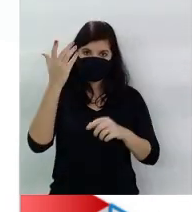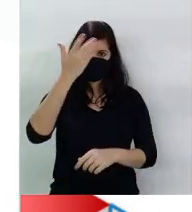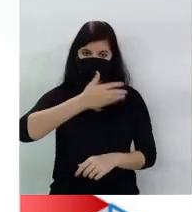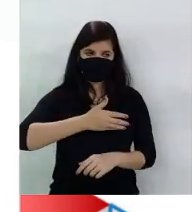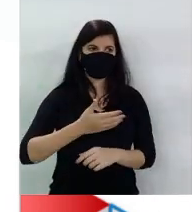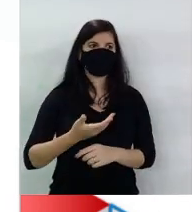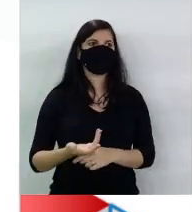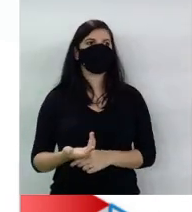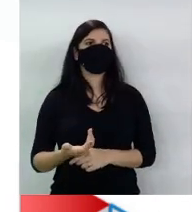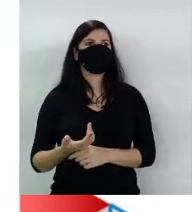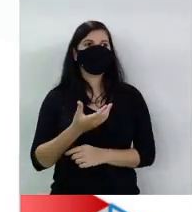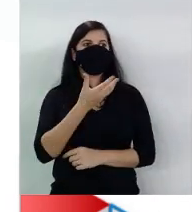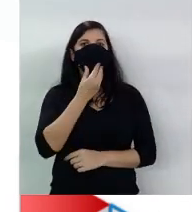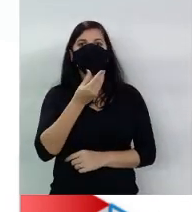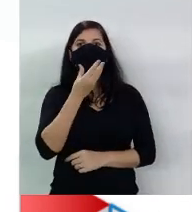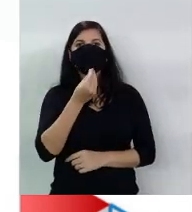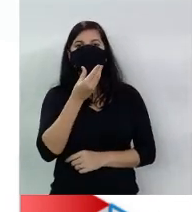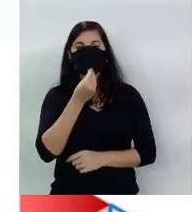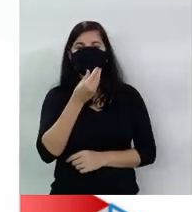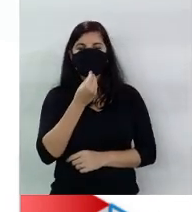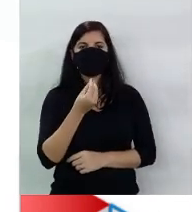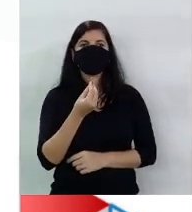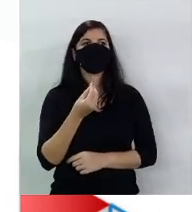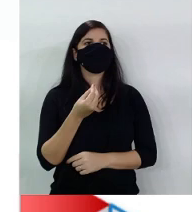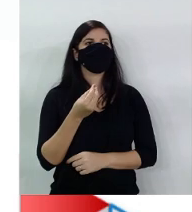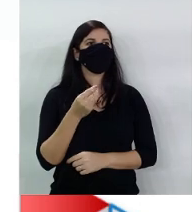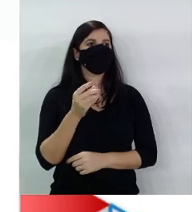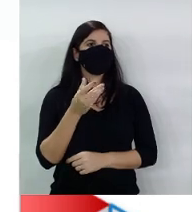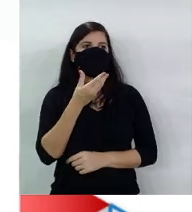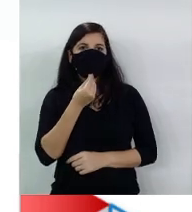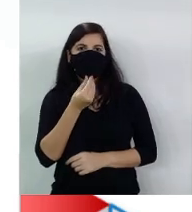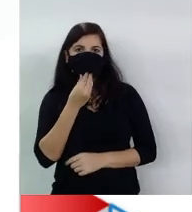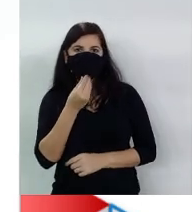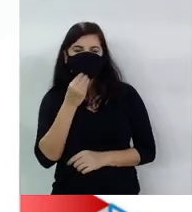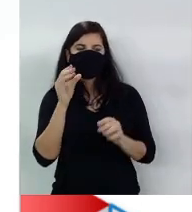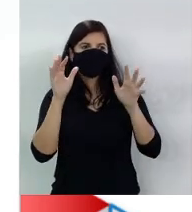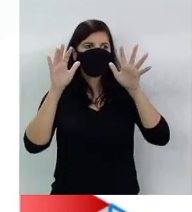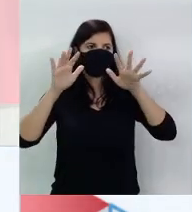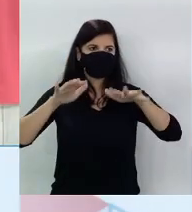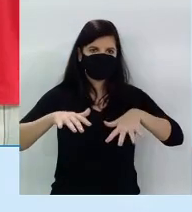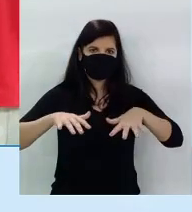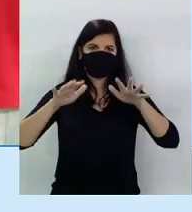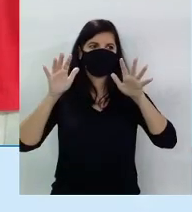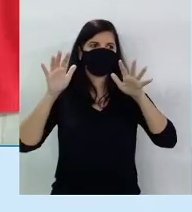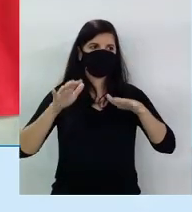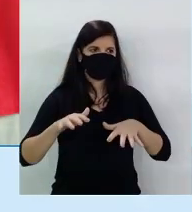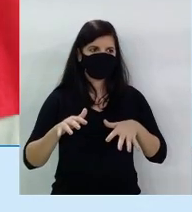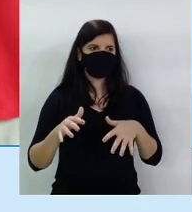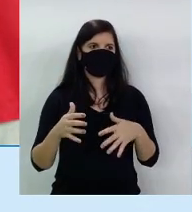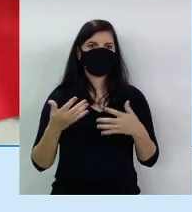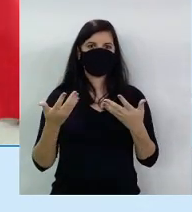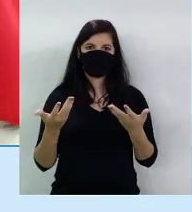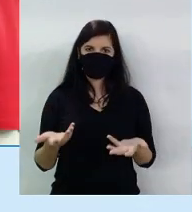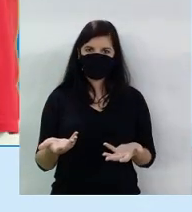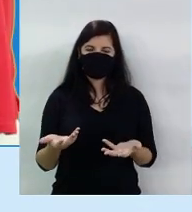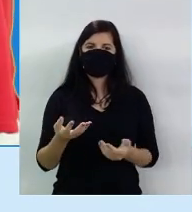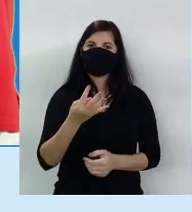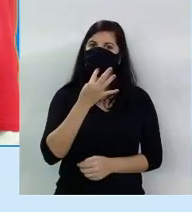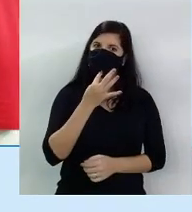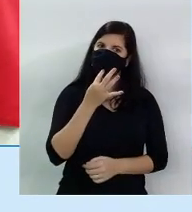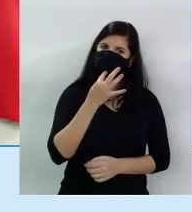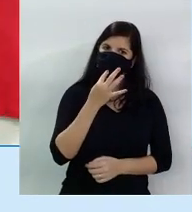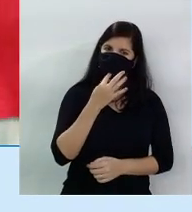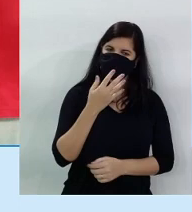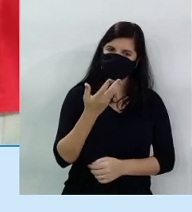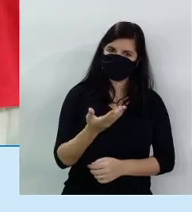mestre juremeiro. Prestem bem atenção, ele num ritual, gravem bem, olha aí esse